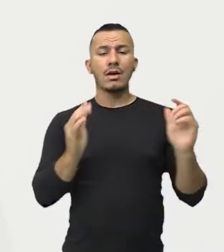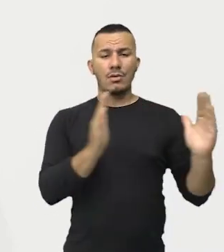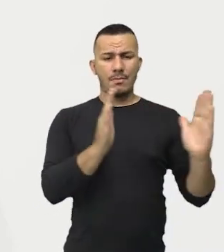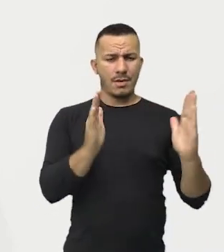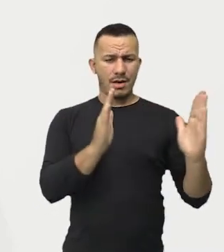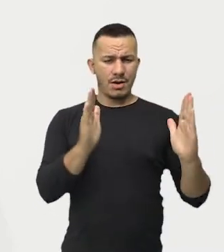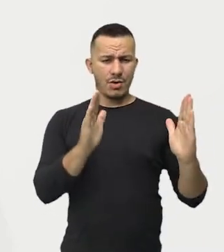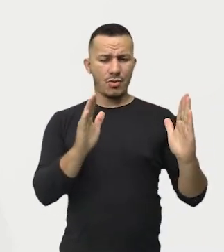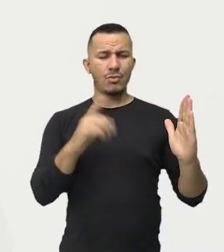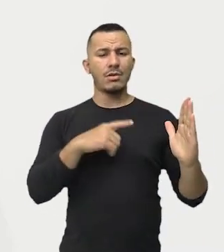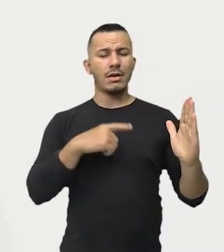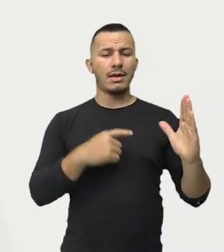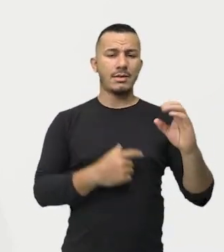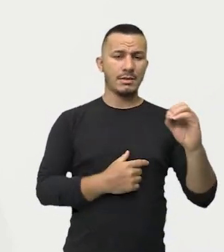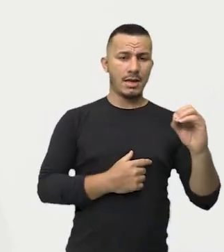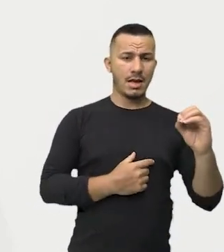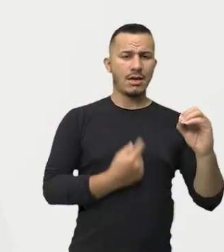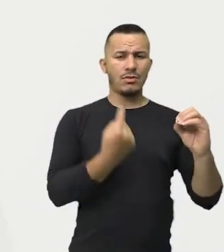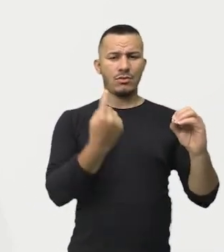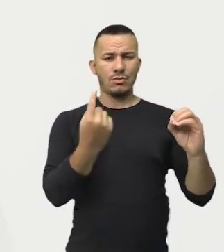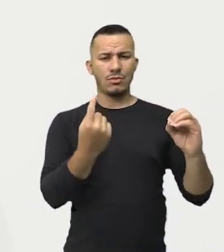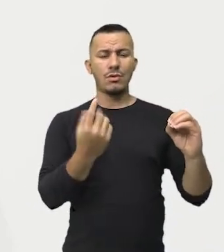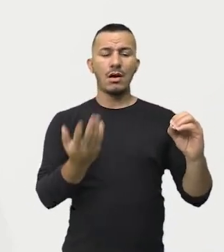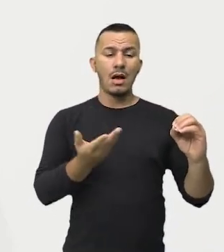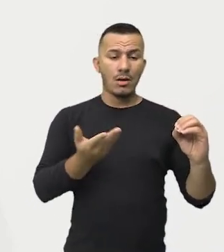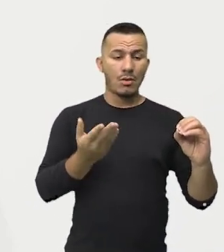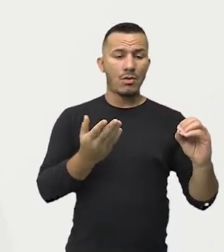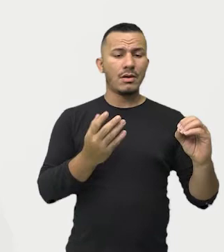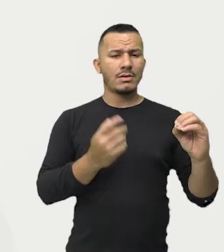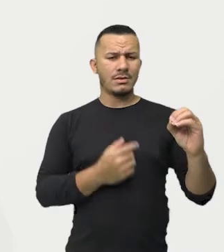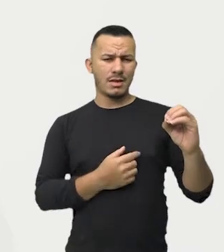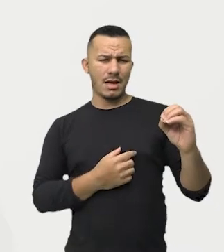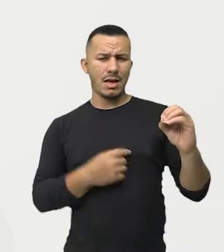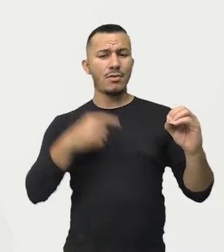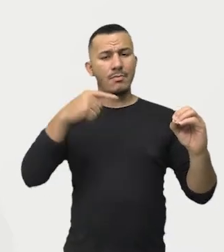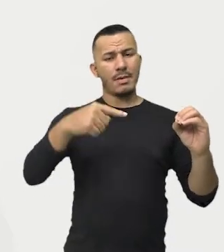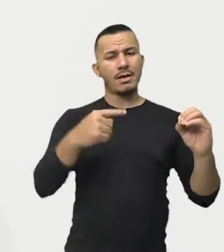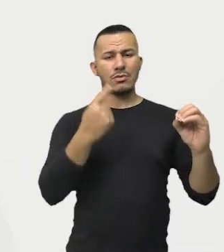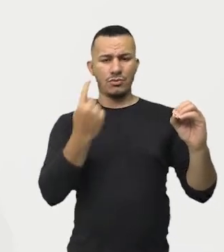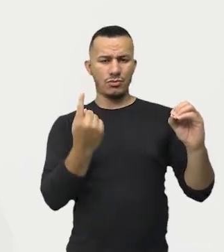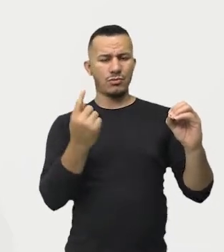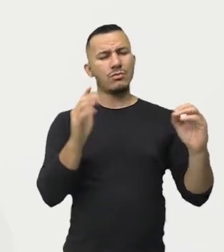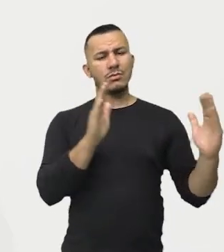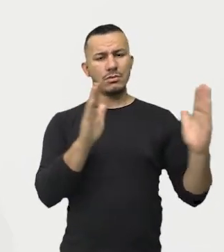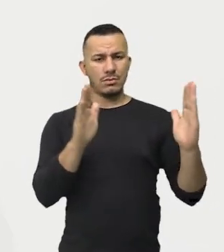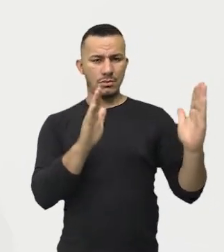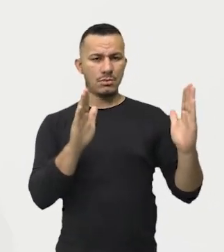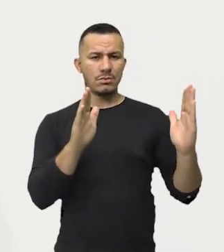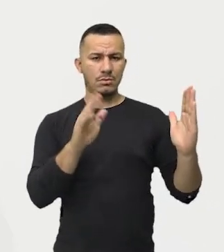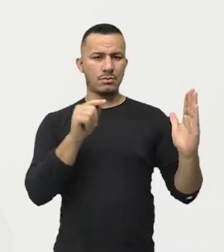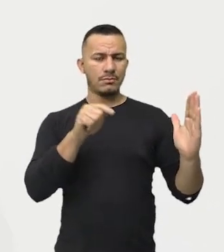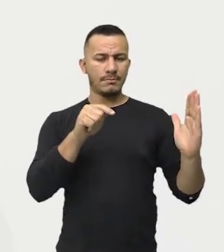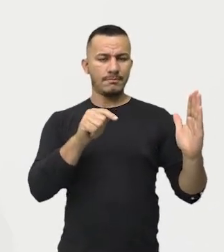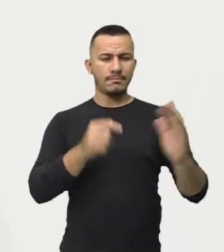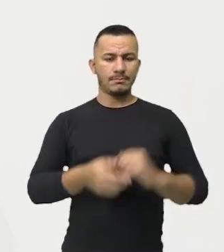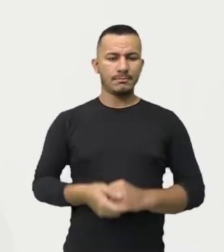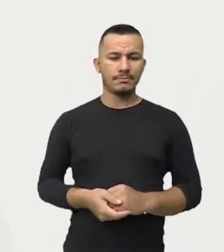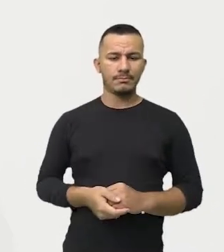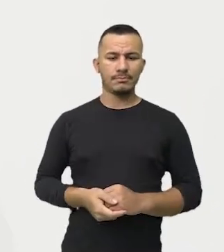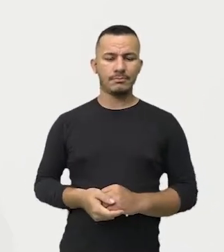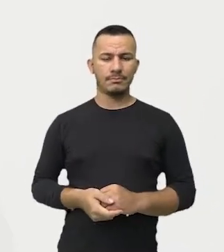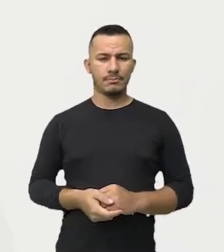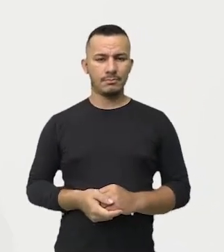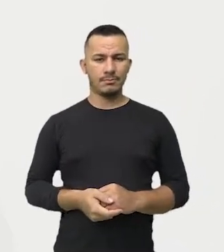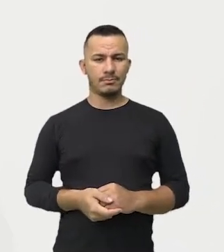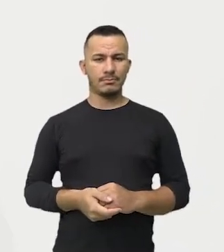intervalo entre 0, só que agora vai estar entre 0 e menos 1, porque é negativo, ela vai estar